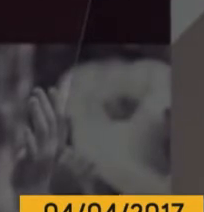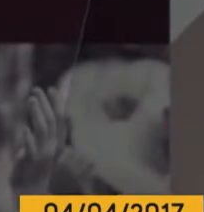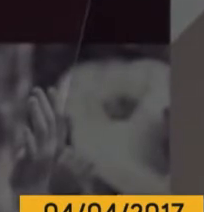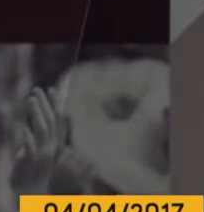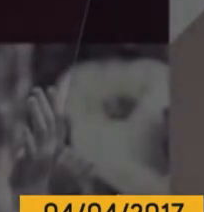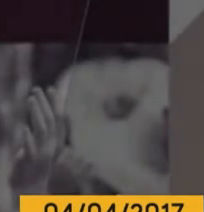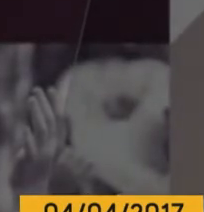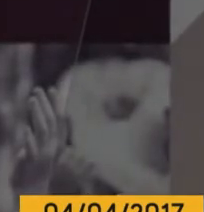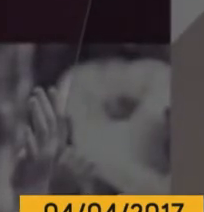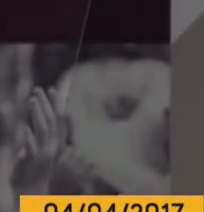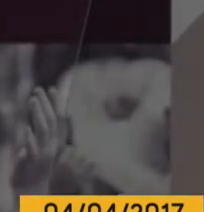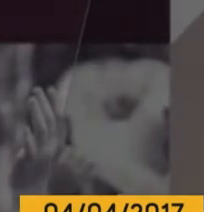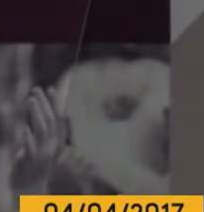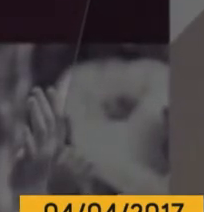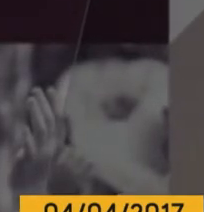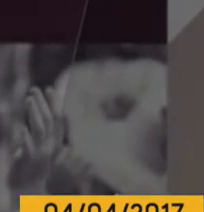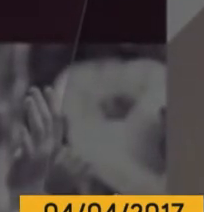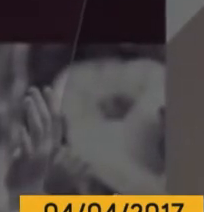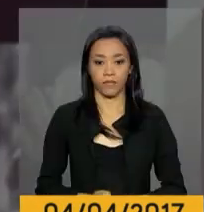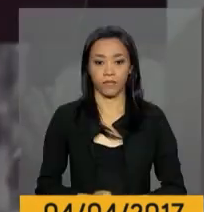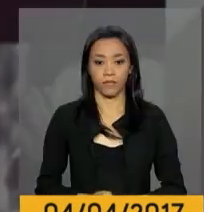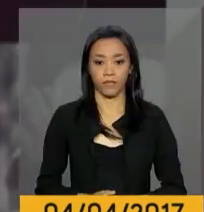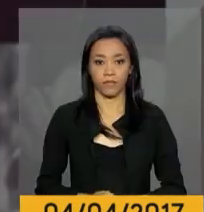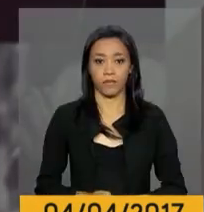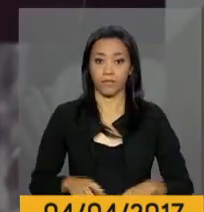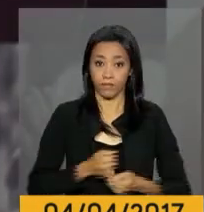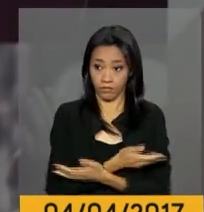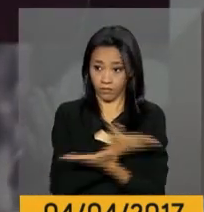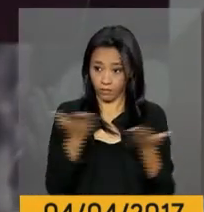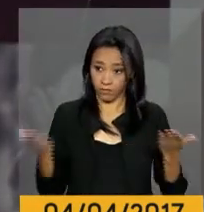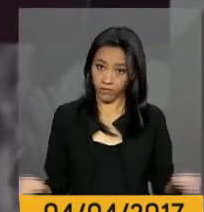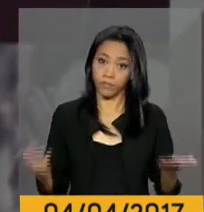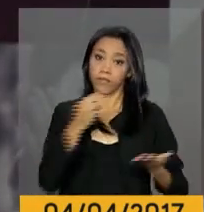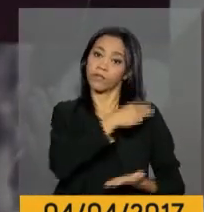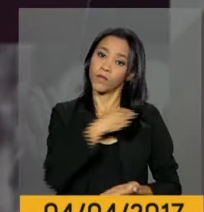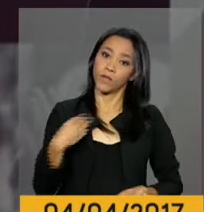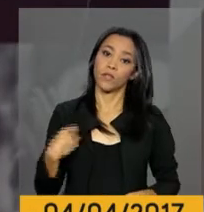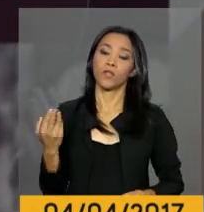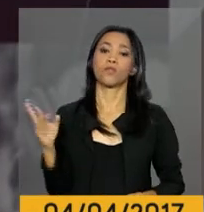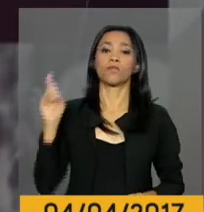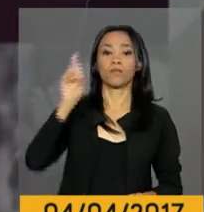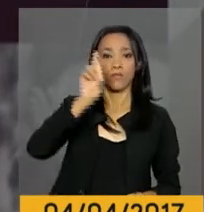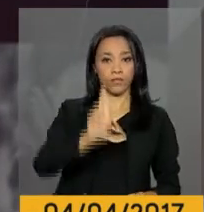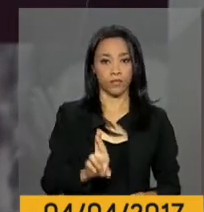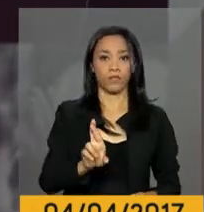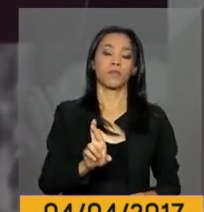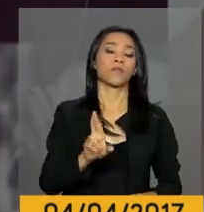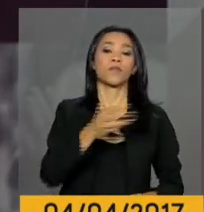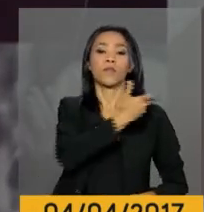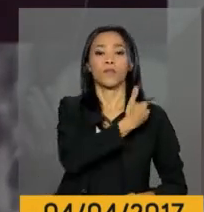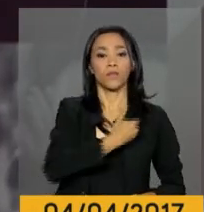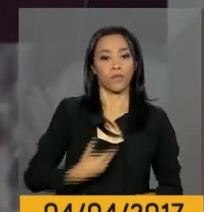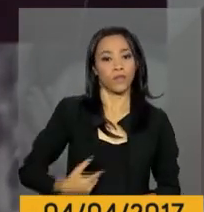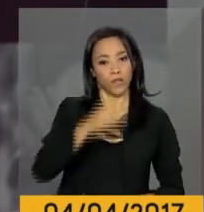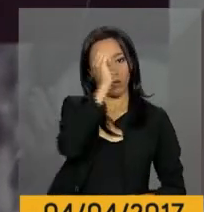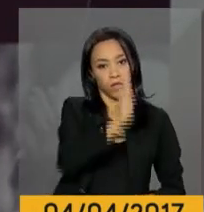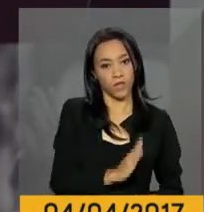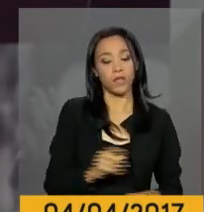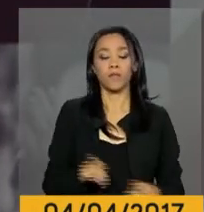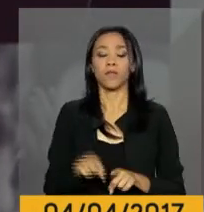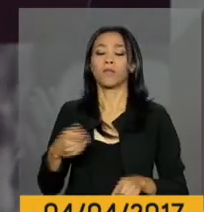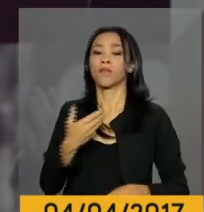Suécia, senhoras e senhores ministros de Estado e representantes dos governos do Brasil e da